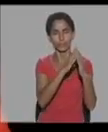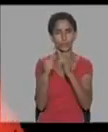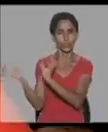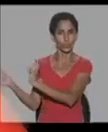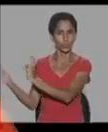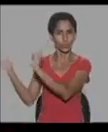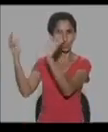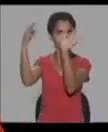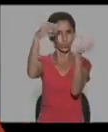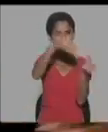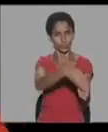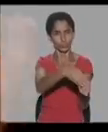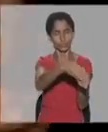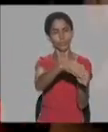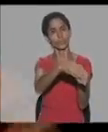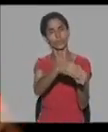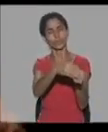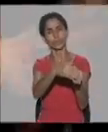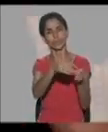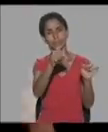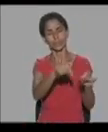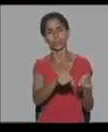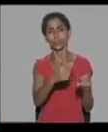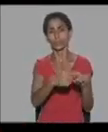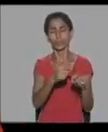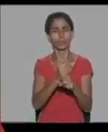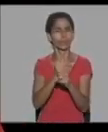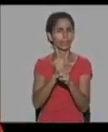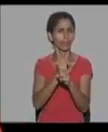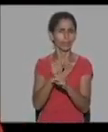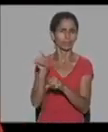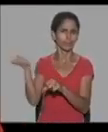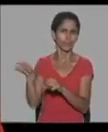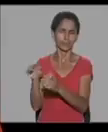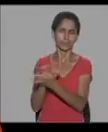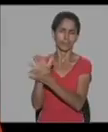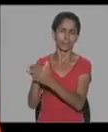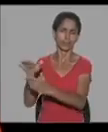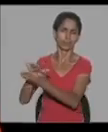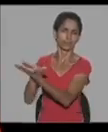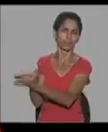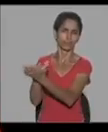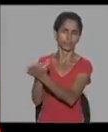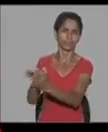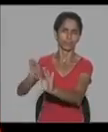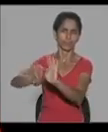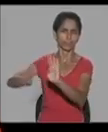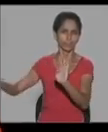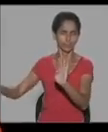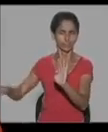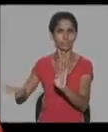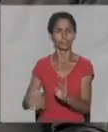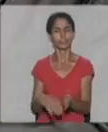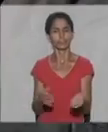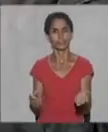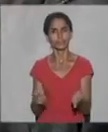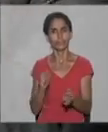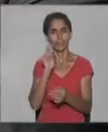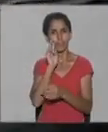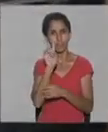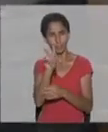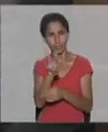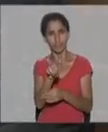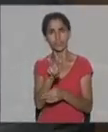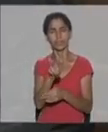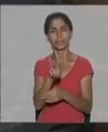a canalizar toda uma demanda que tinha reprimida durante muitos e muitos anos. Né? Interessante isso. Mas,